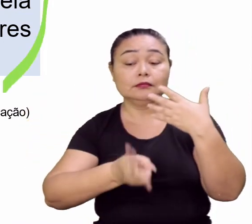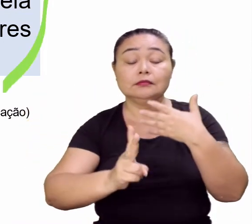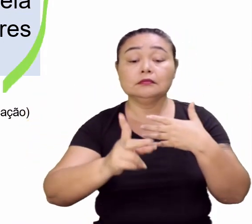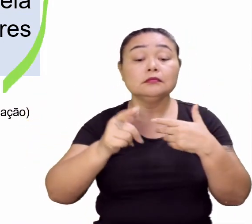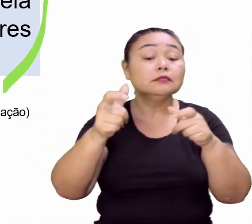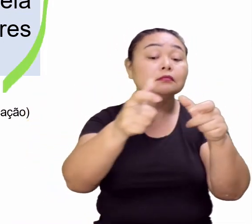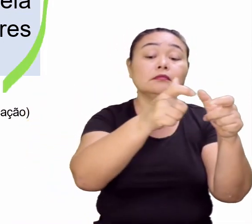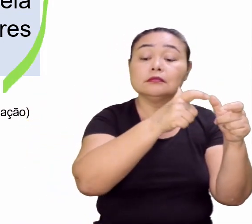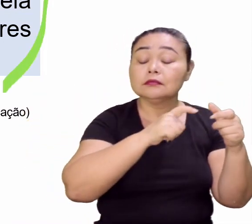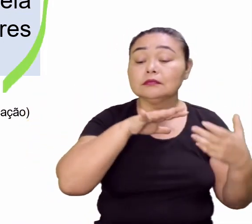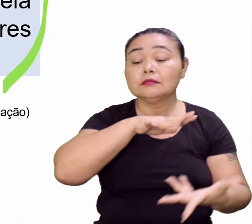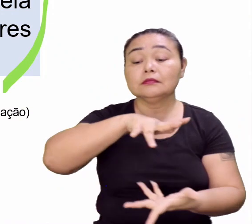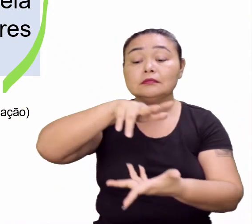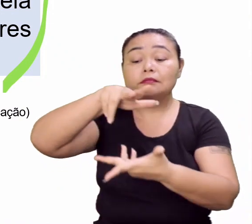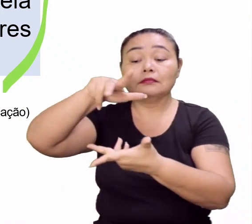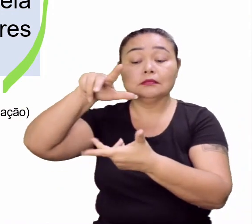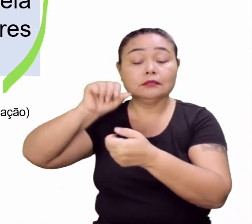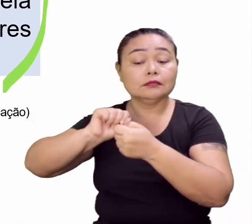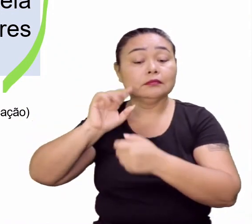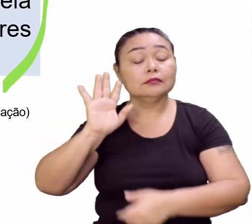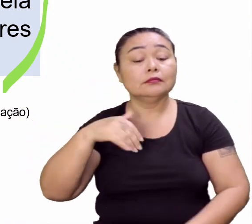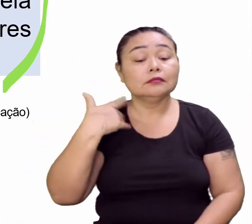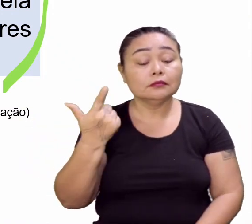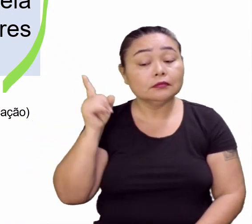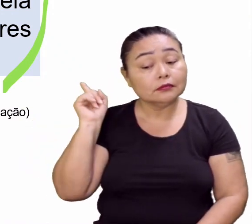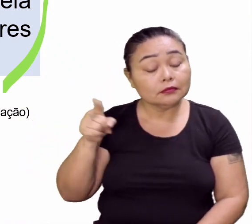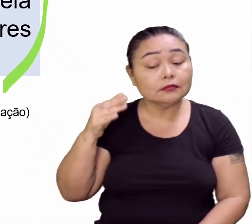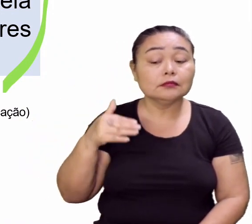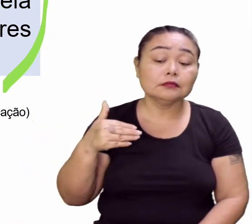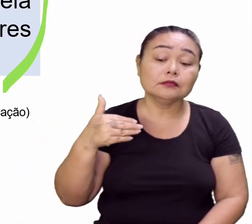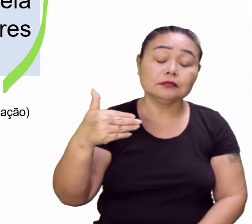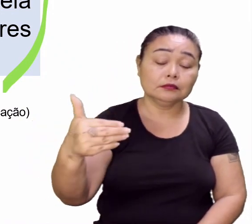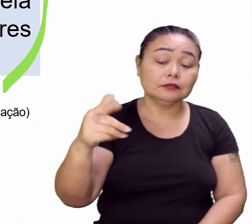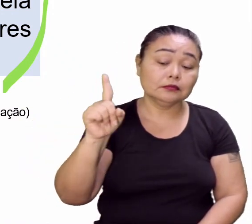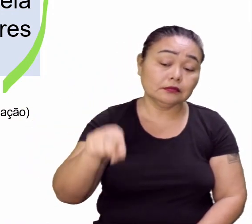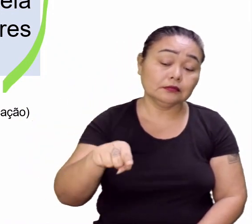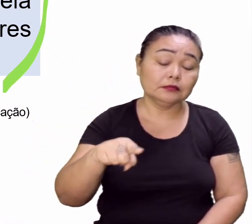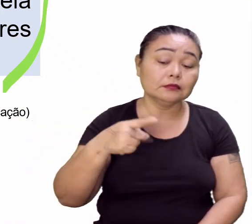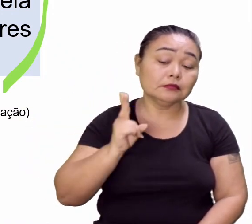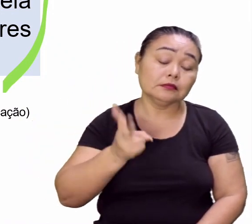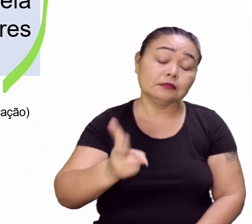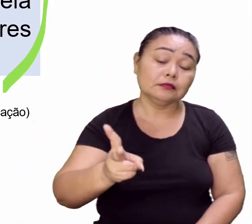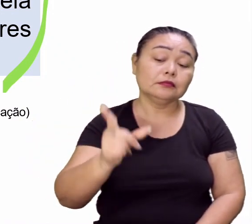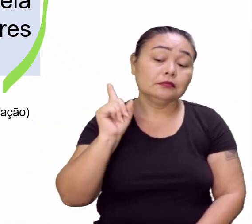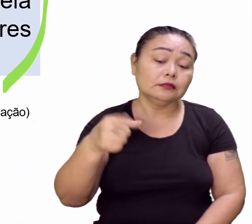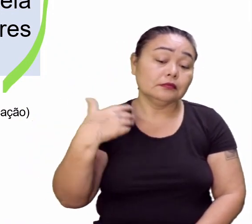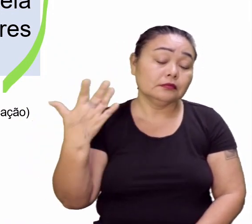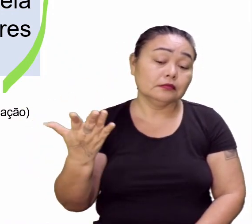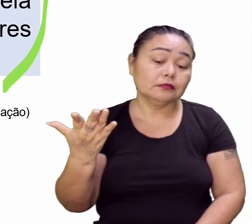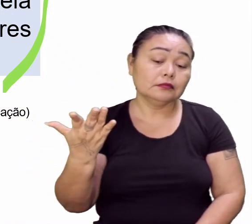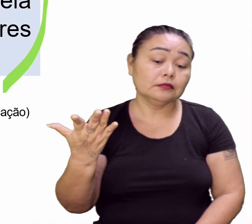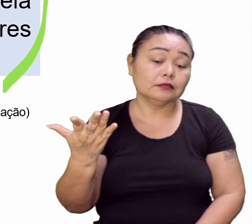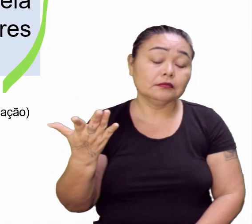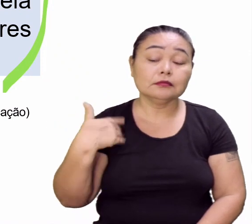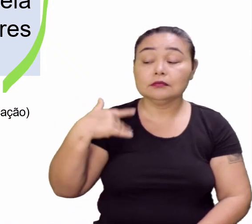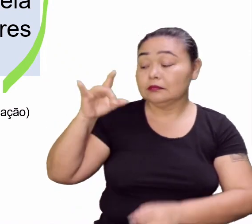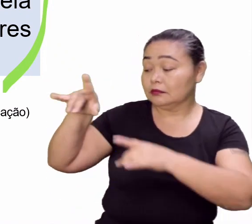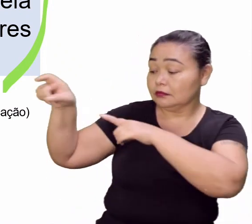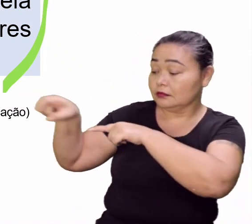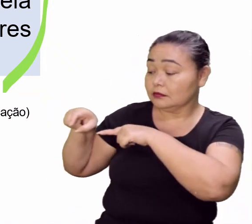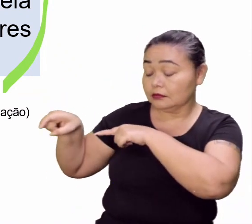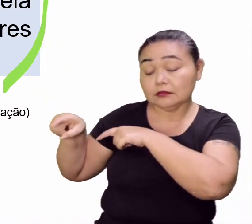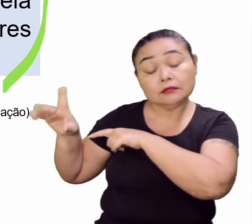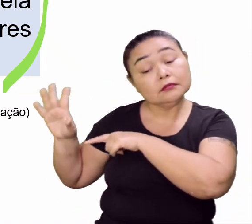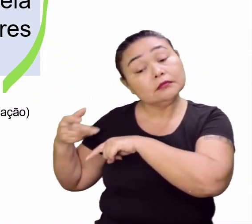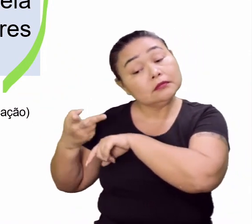Qualquer lugar do mundo. Qualquer lugar do mundo. Foi assim no início, e sempre será. Deixar o campo em